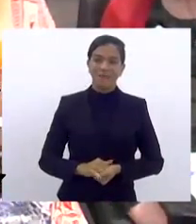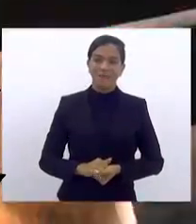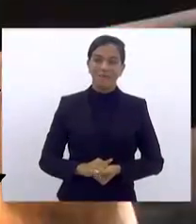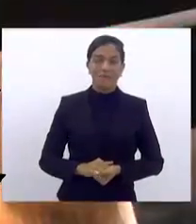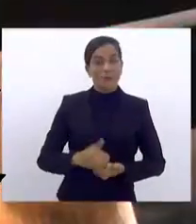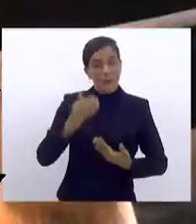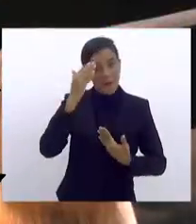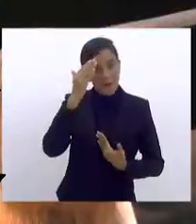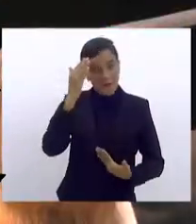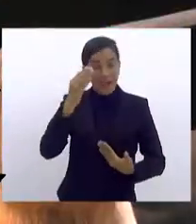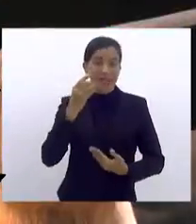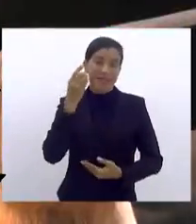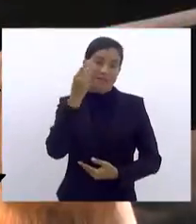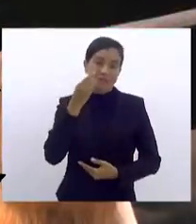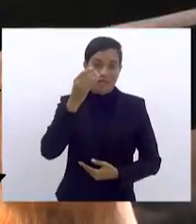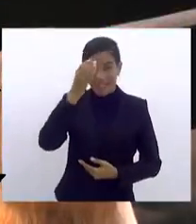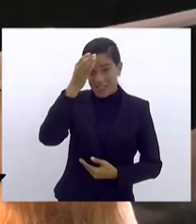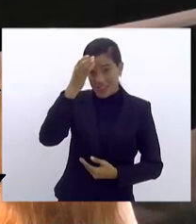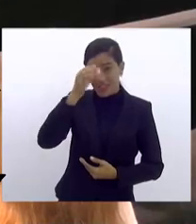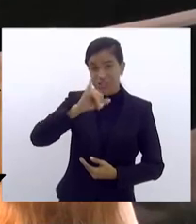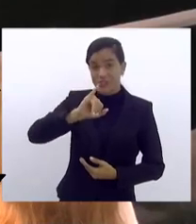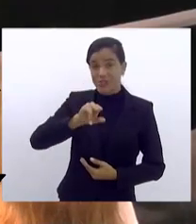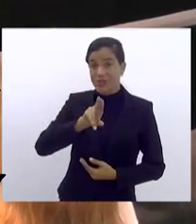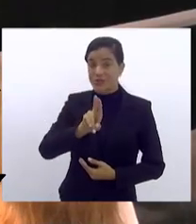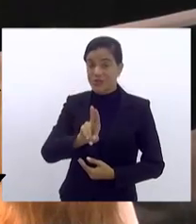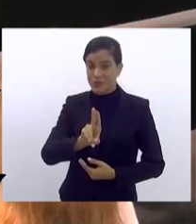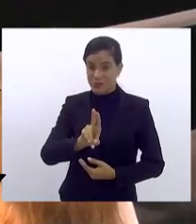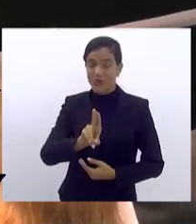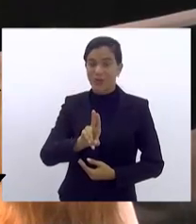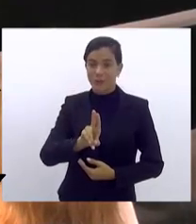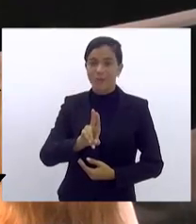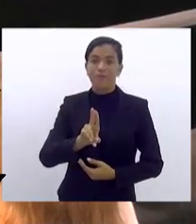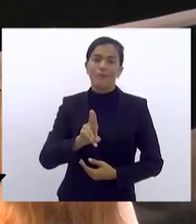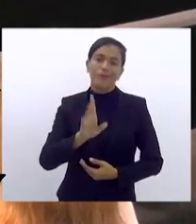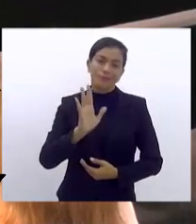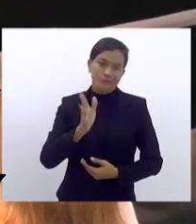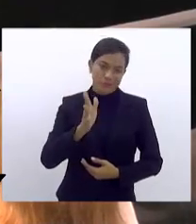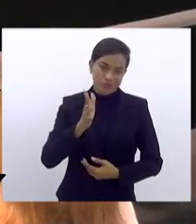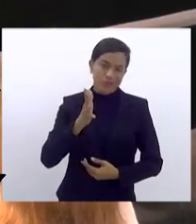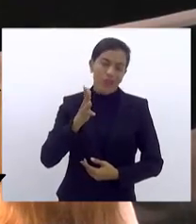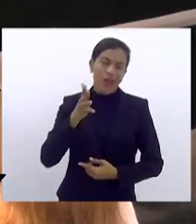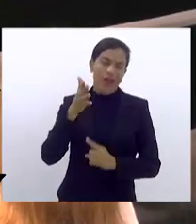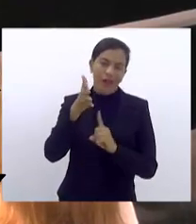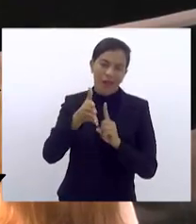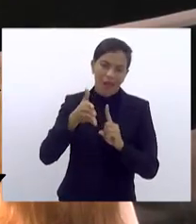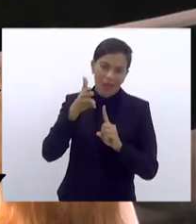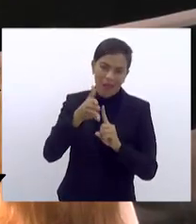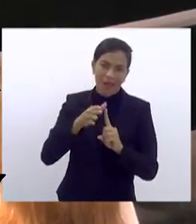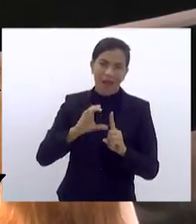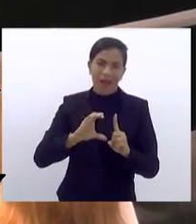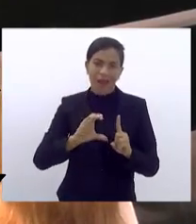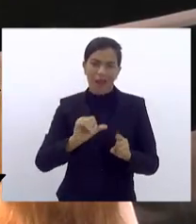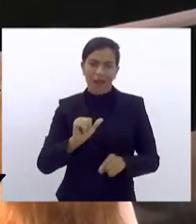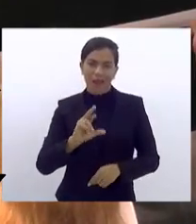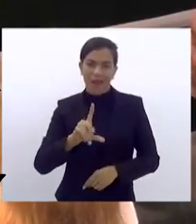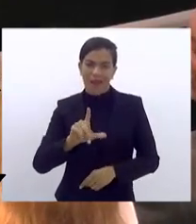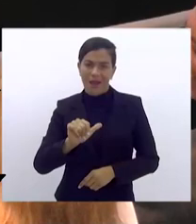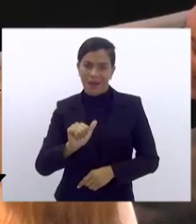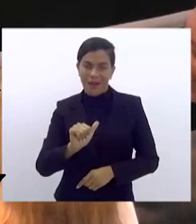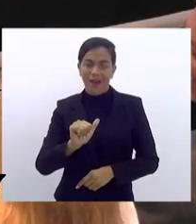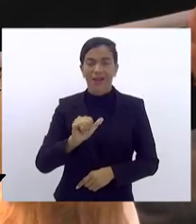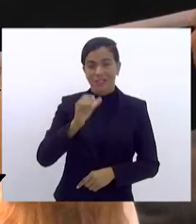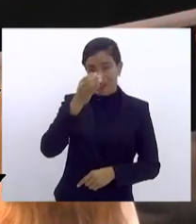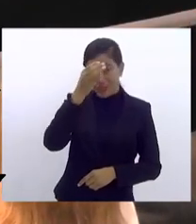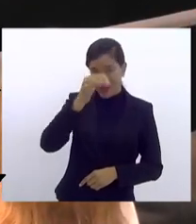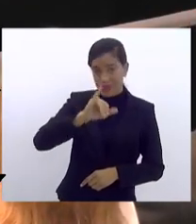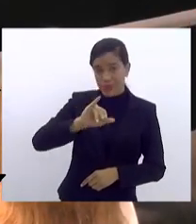obrigado deputado Tia Ju falaram já fizeram uso da palavra a Carla Machado e a Tia Ju que são